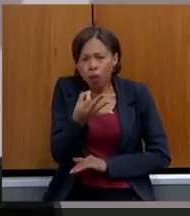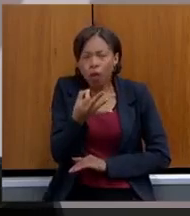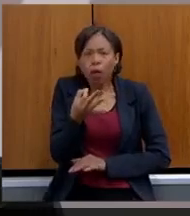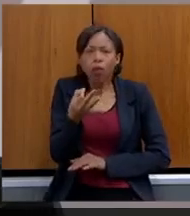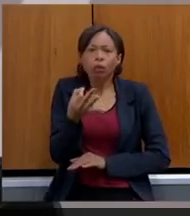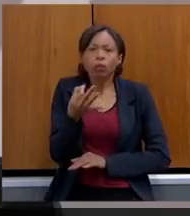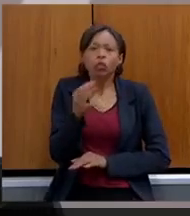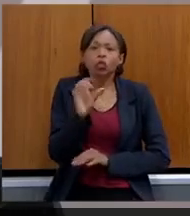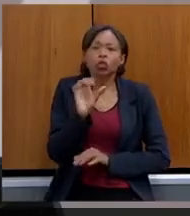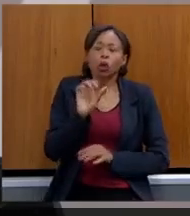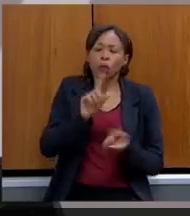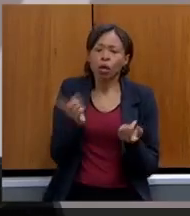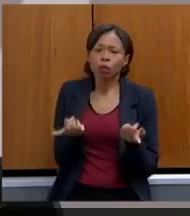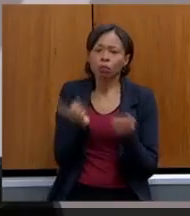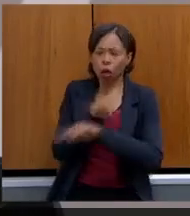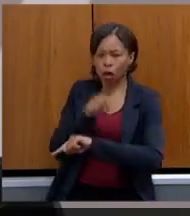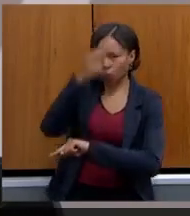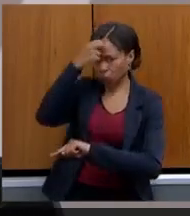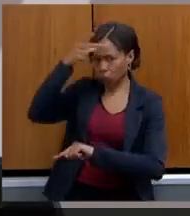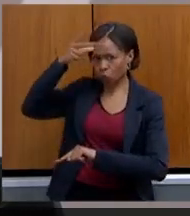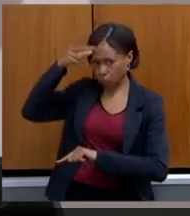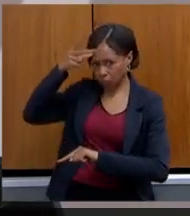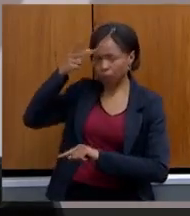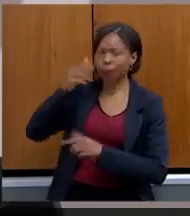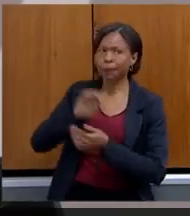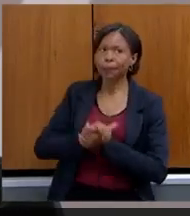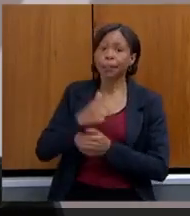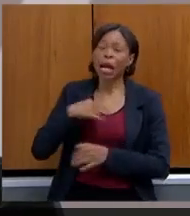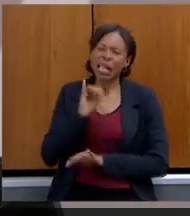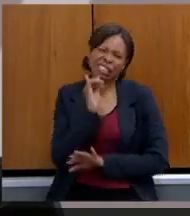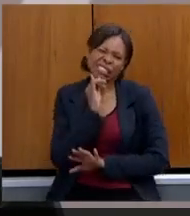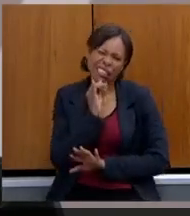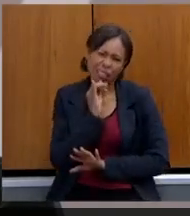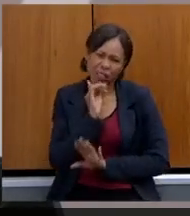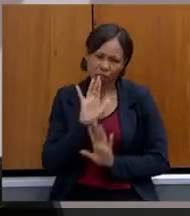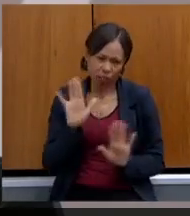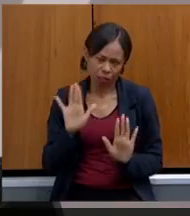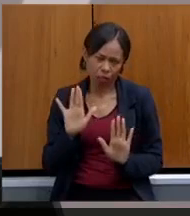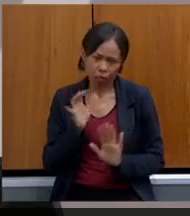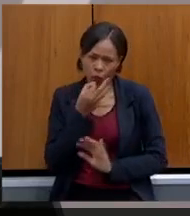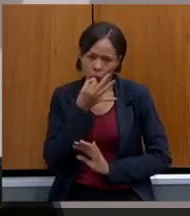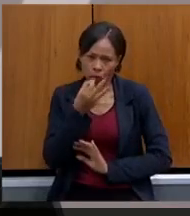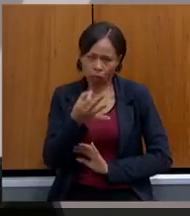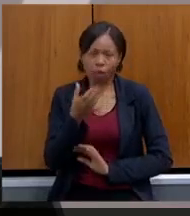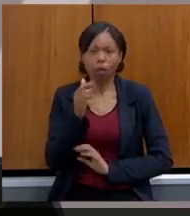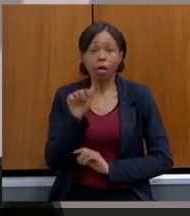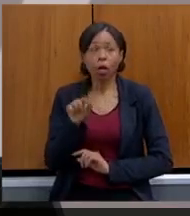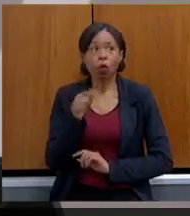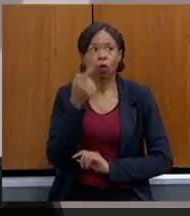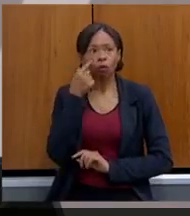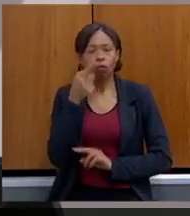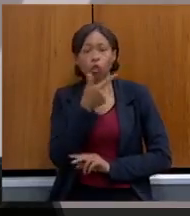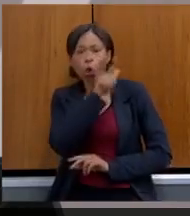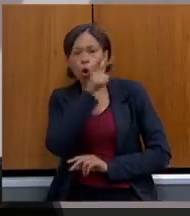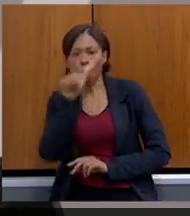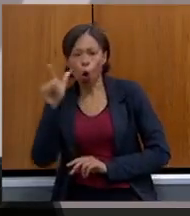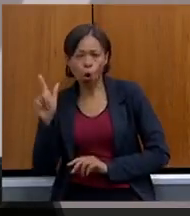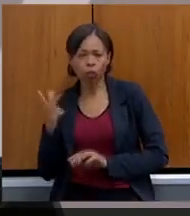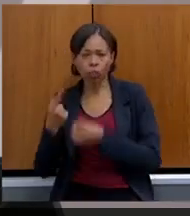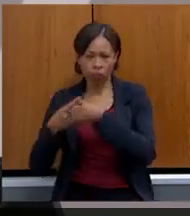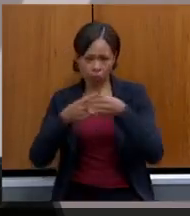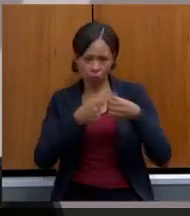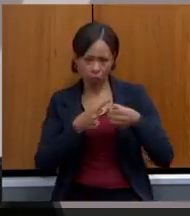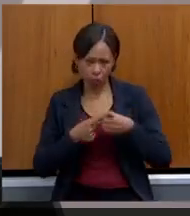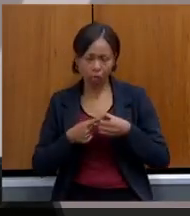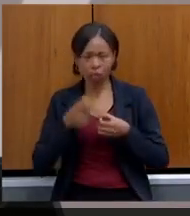a questão da municipalização botão é é é só uma sugestão tá Júlio que eu ouvi de alguns municípios que até a